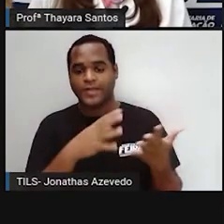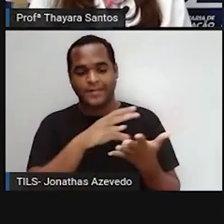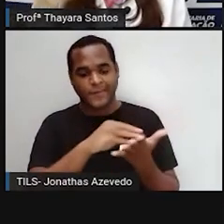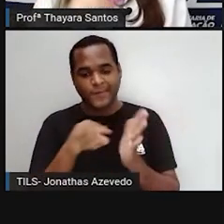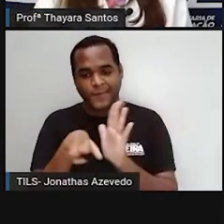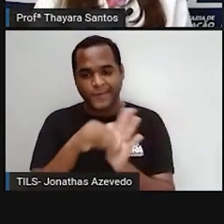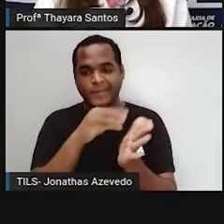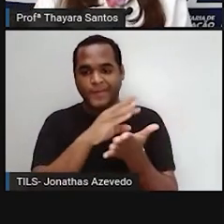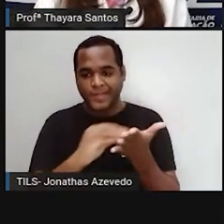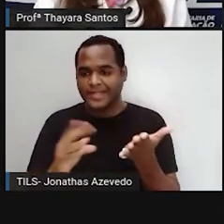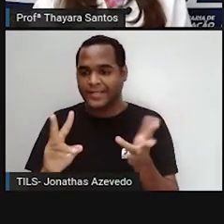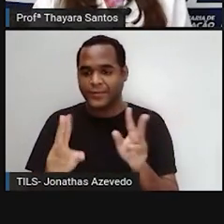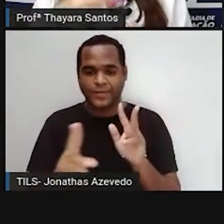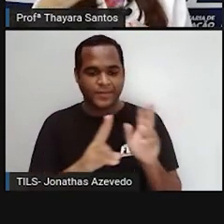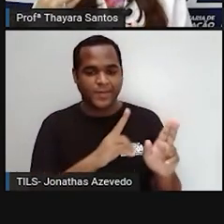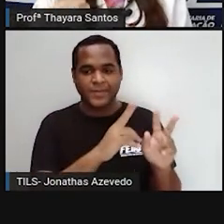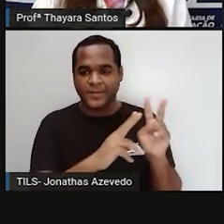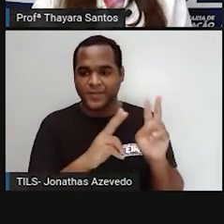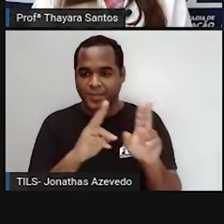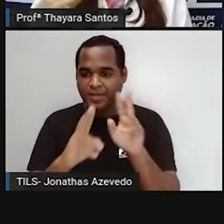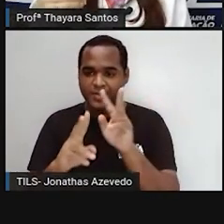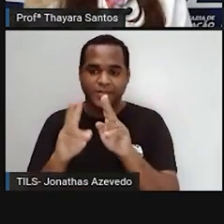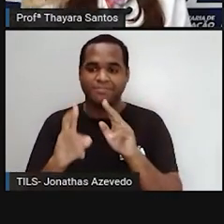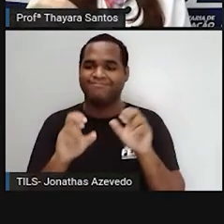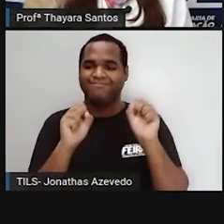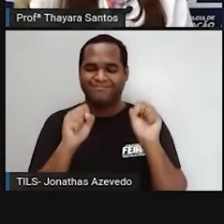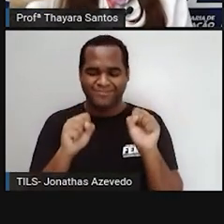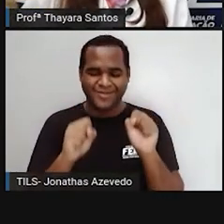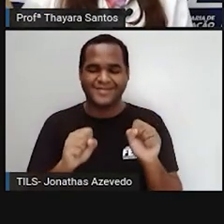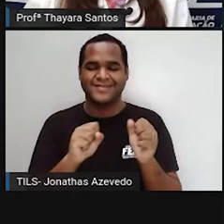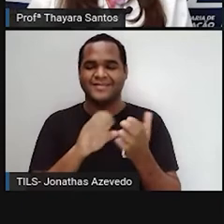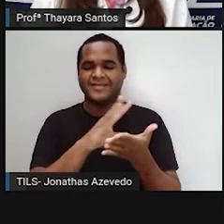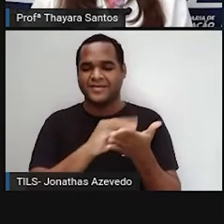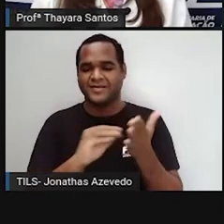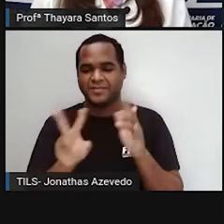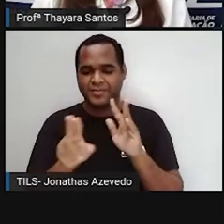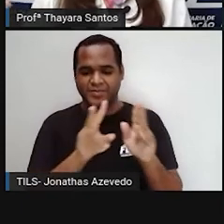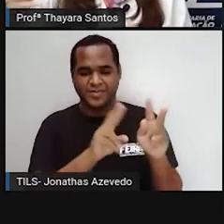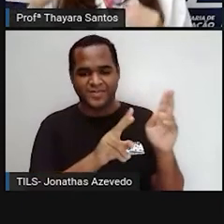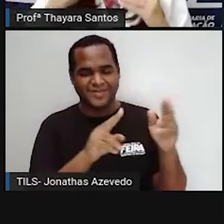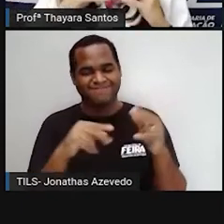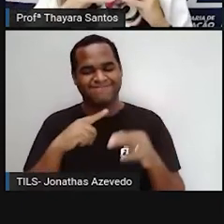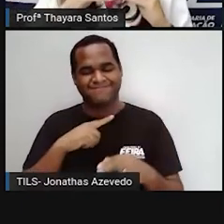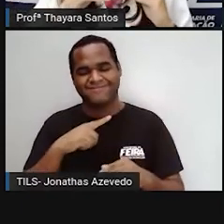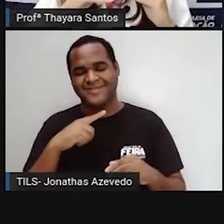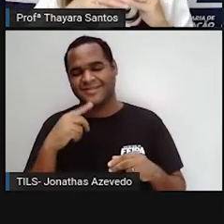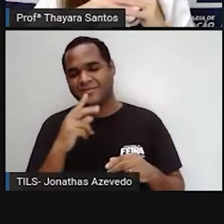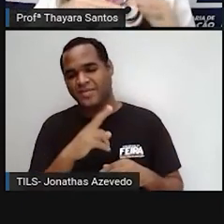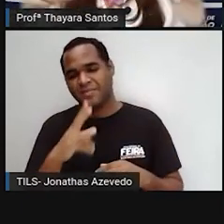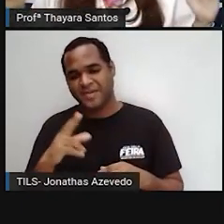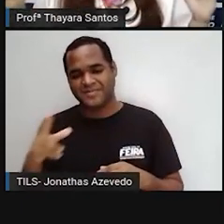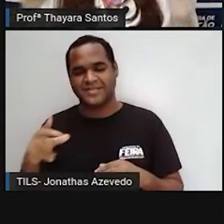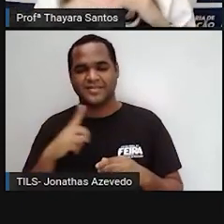dela têm o mesmo material genético, então elas provavelmente também vão ser suscetíveis àquela praga. Então, a gente vai